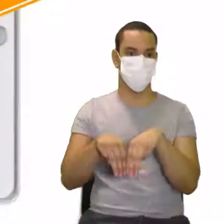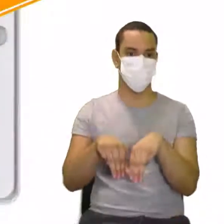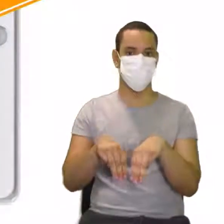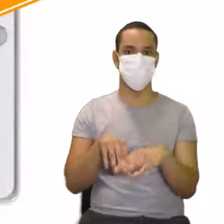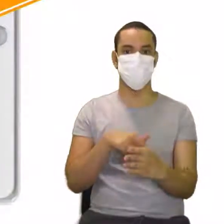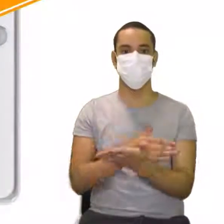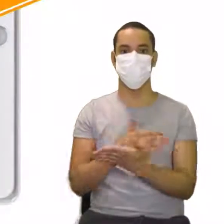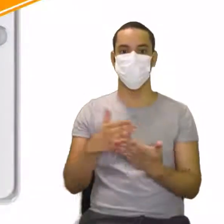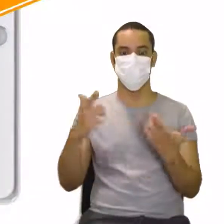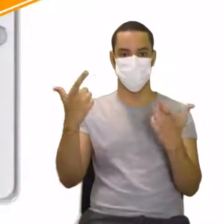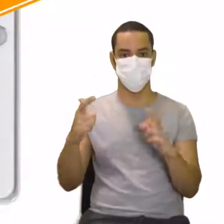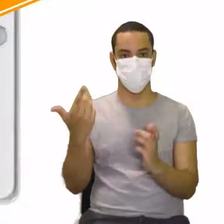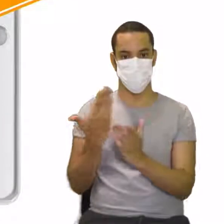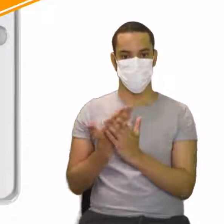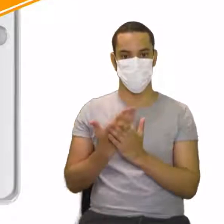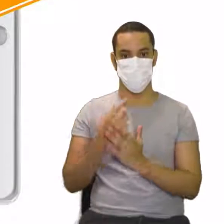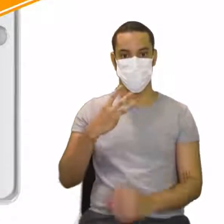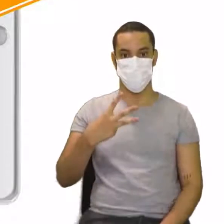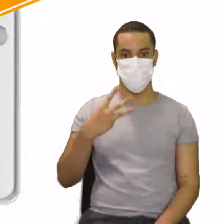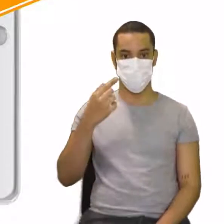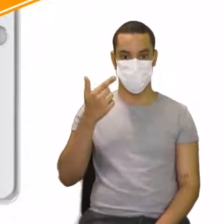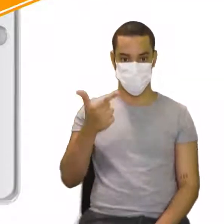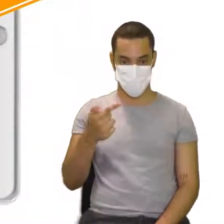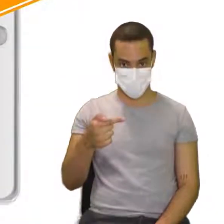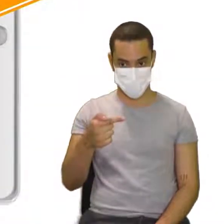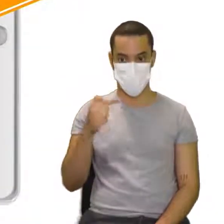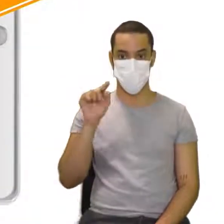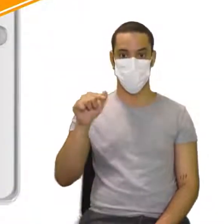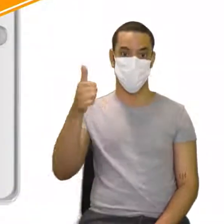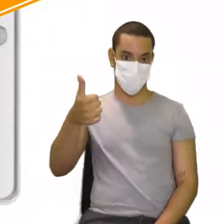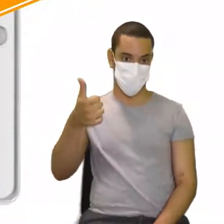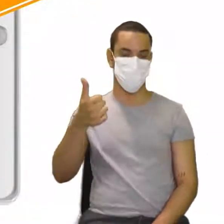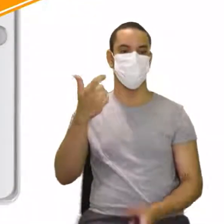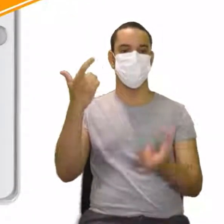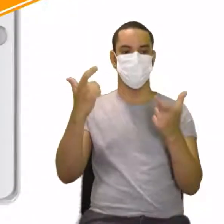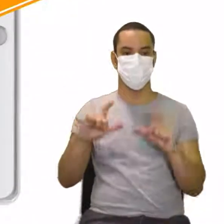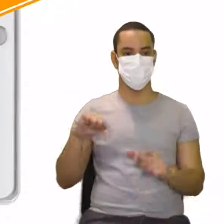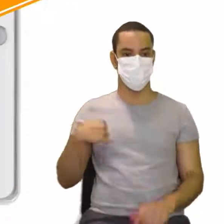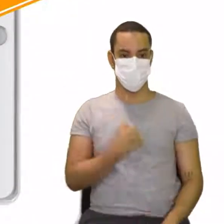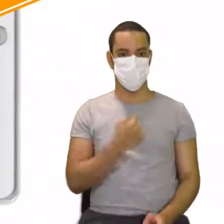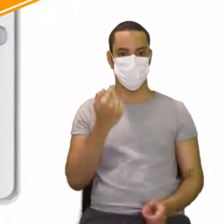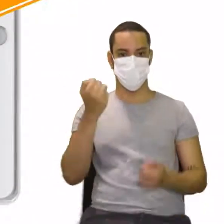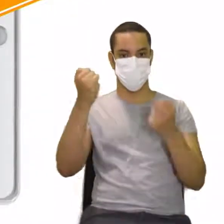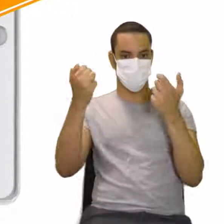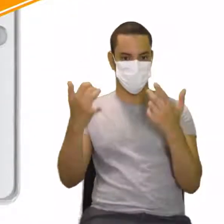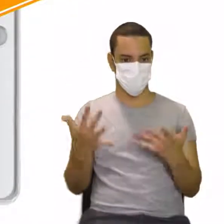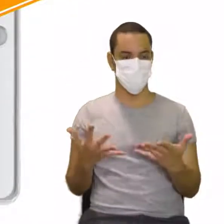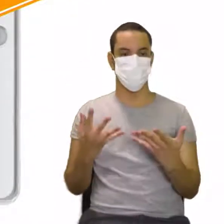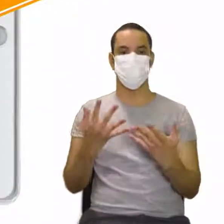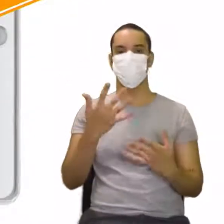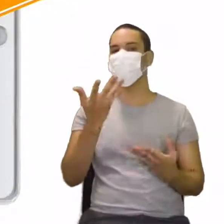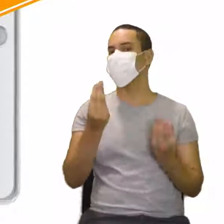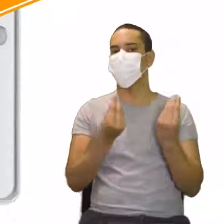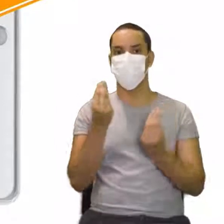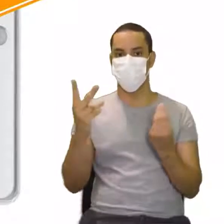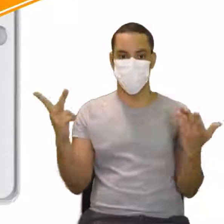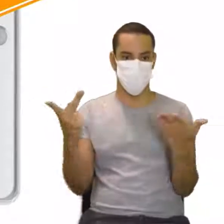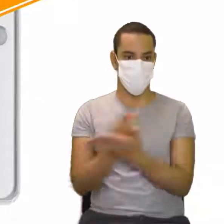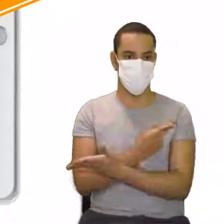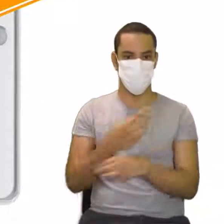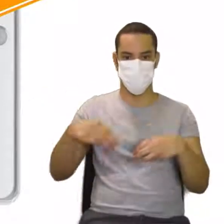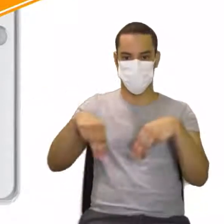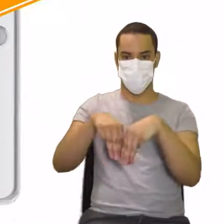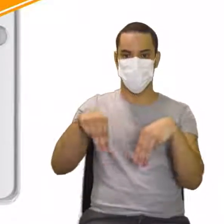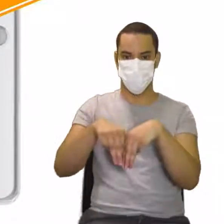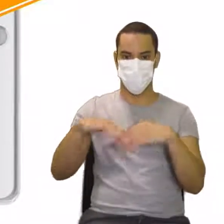Começa lá na aula 37.1, onde a gente trabalha força magnética sobre cargas elétricas em um campo